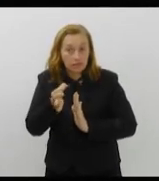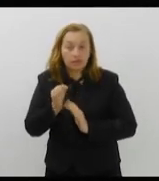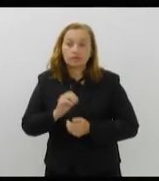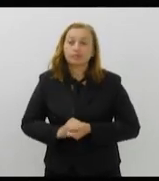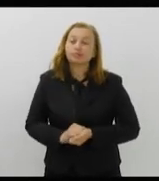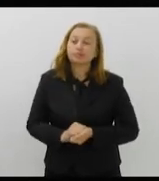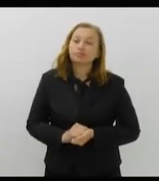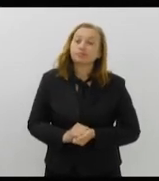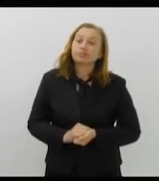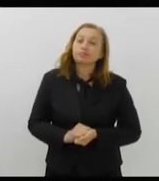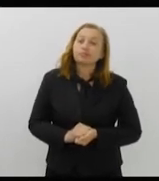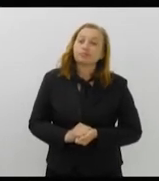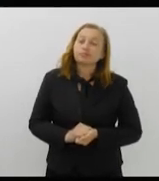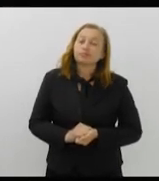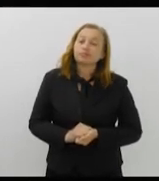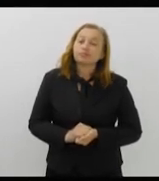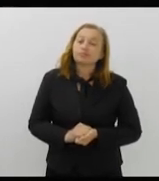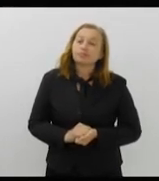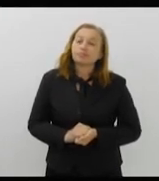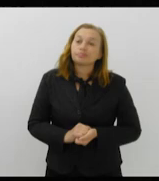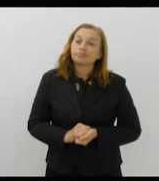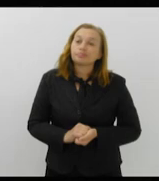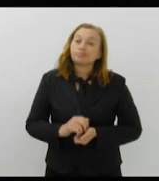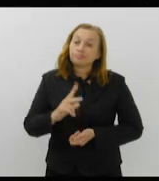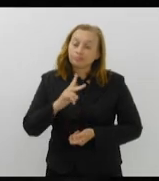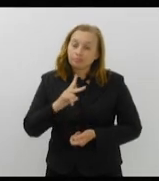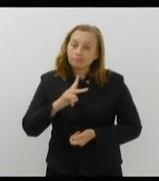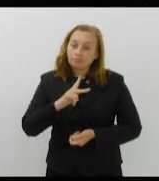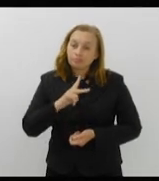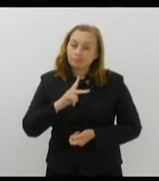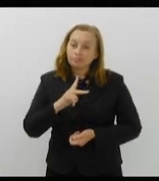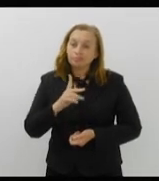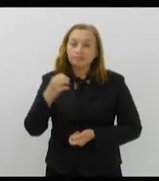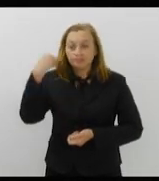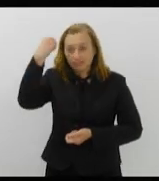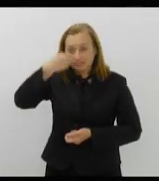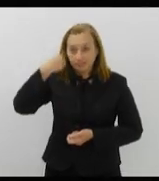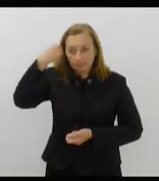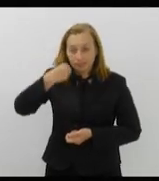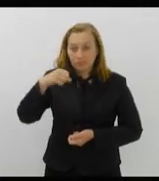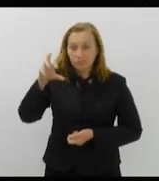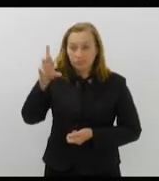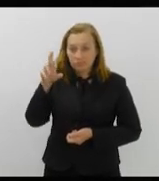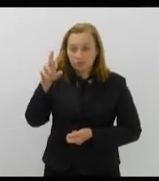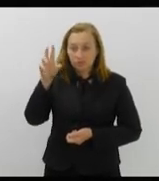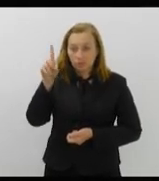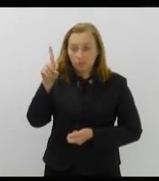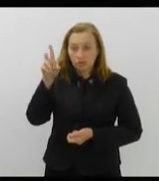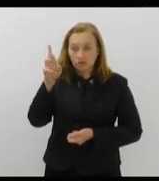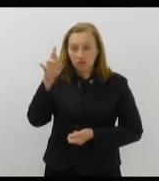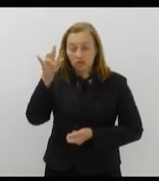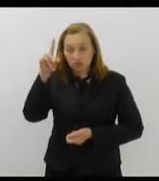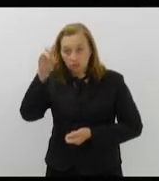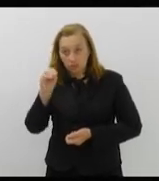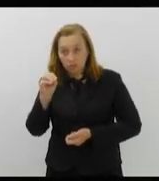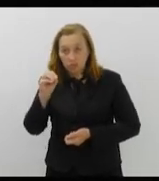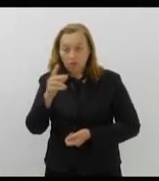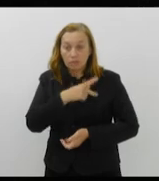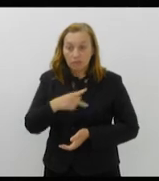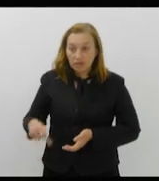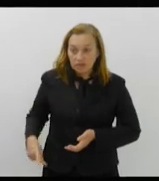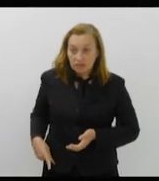sendo próprio Senador Rodrigo presidente do senado autor